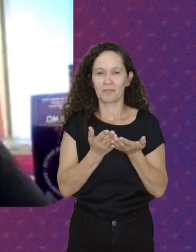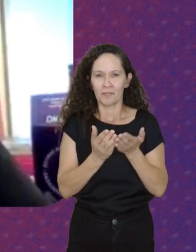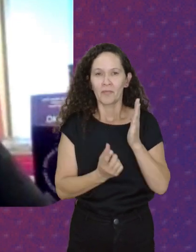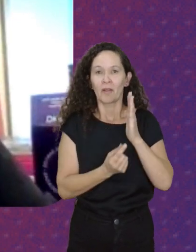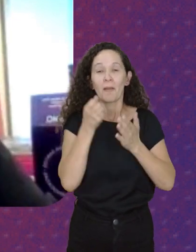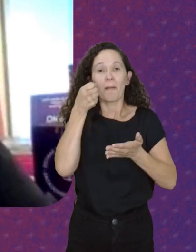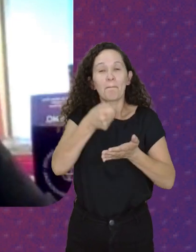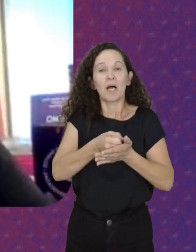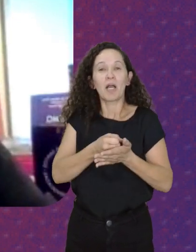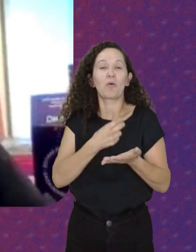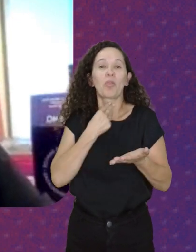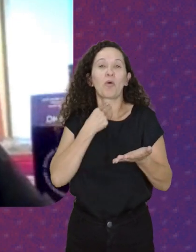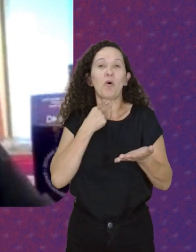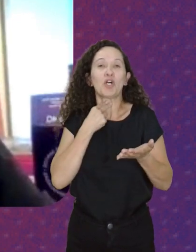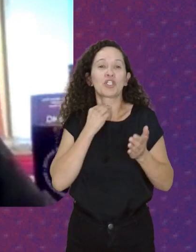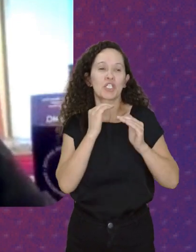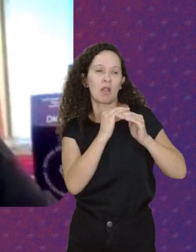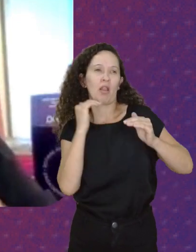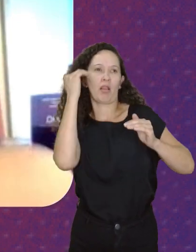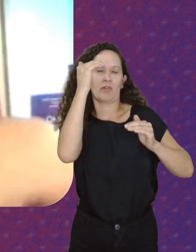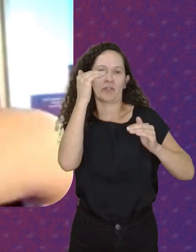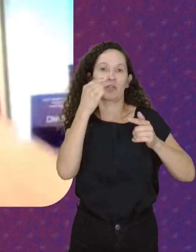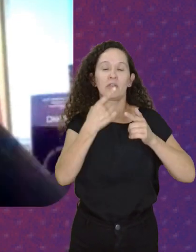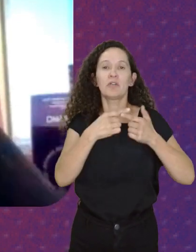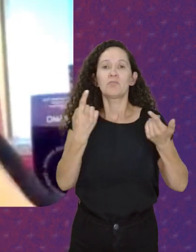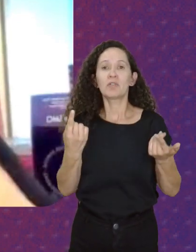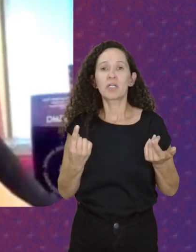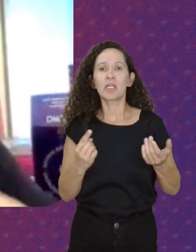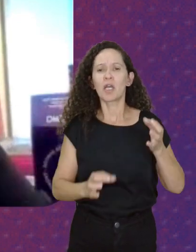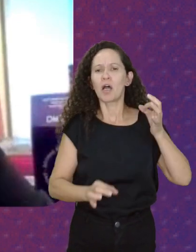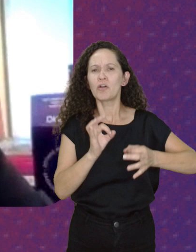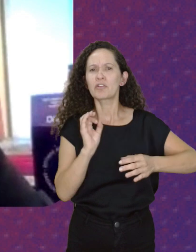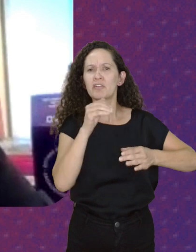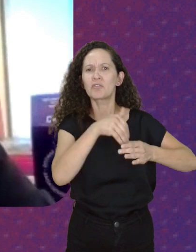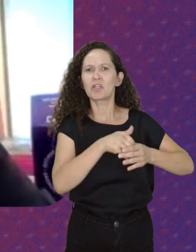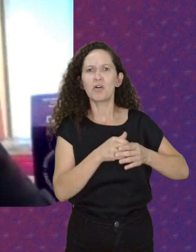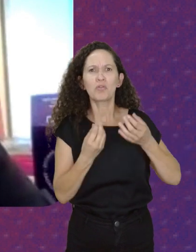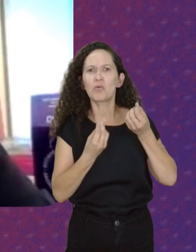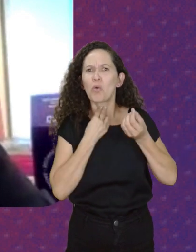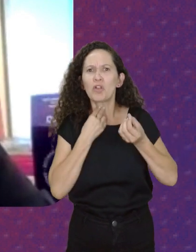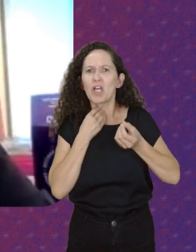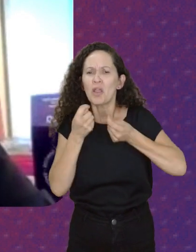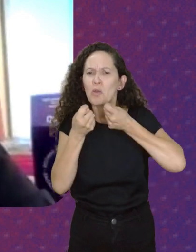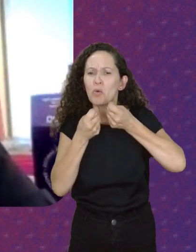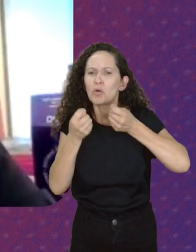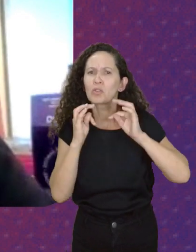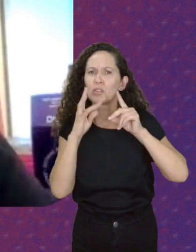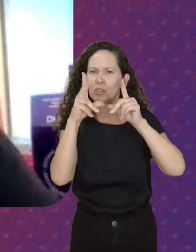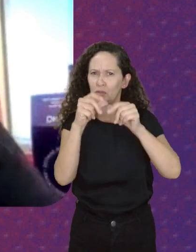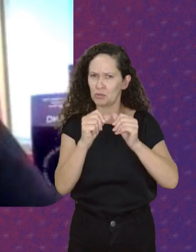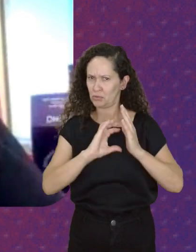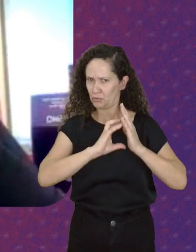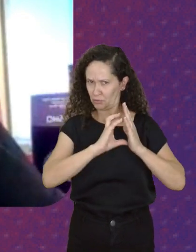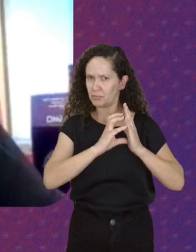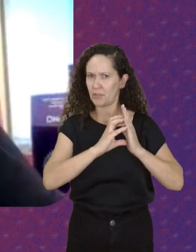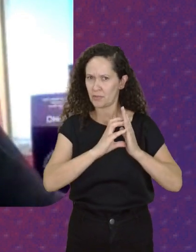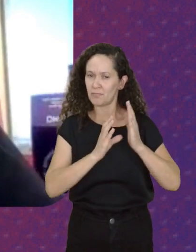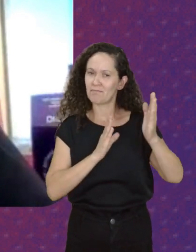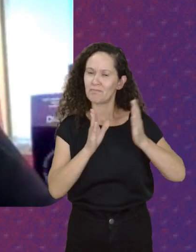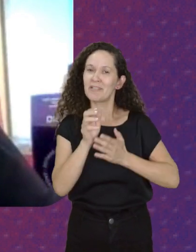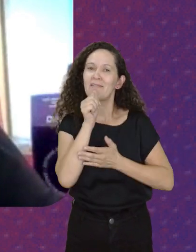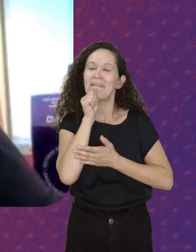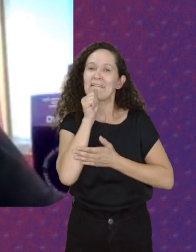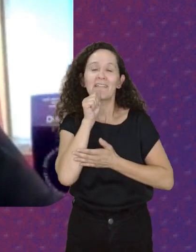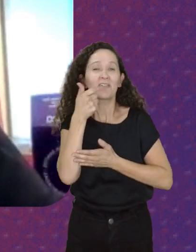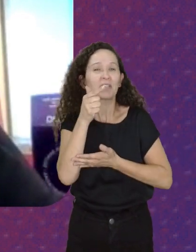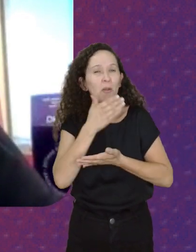não desequilibrem o pleito. É isso que é dito. Por quê? Porque a Justiça Eleitoral não vai ter como fiscalizar, né, nessa fase que ainda não começou